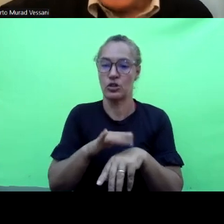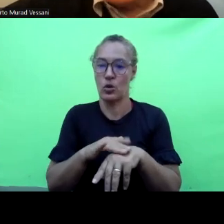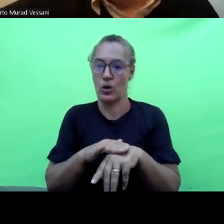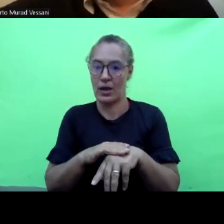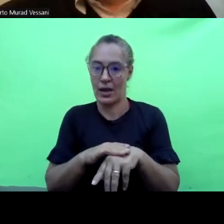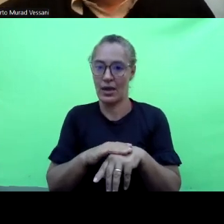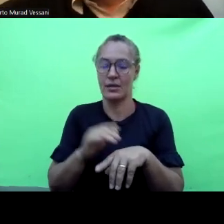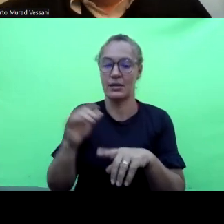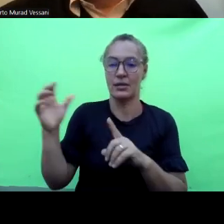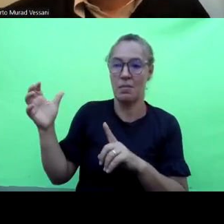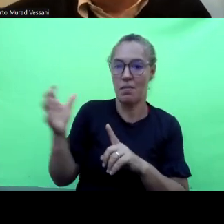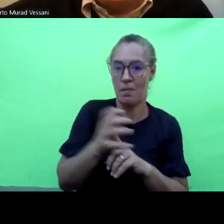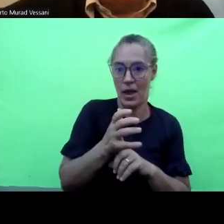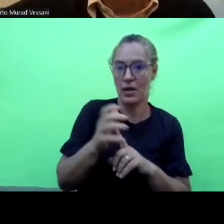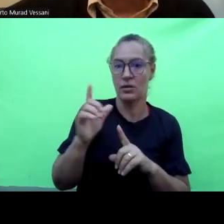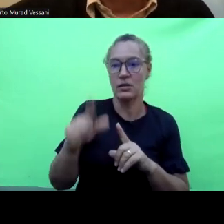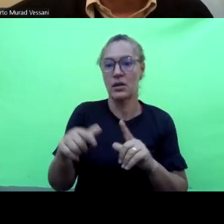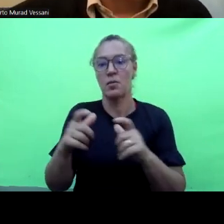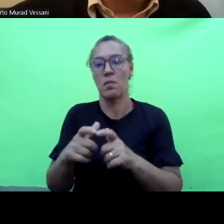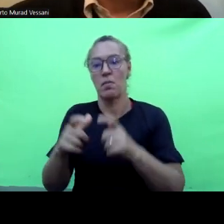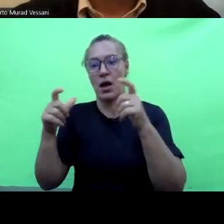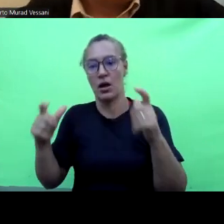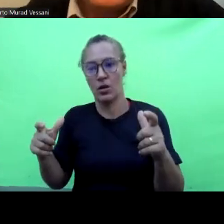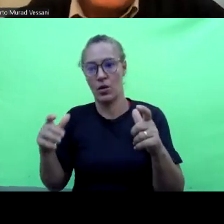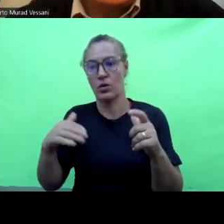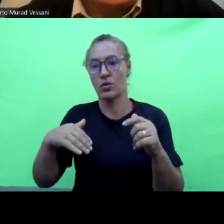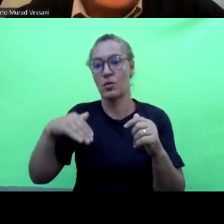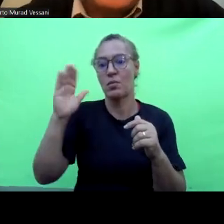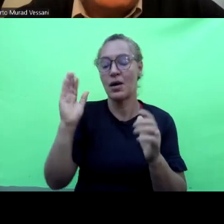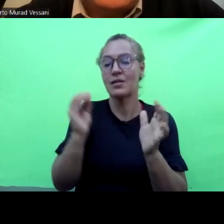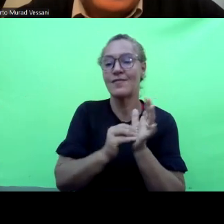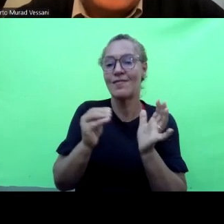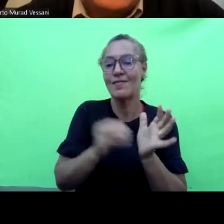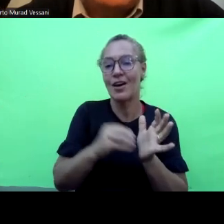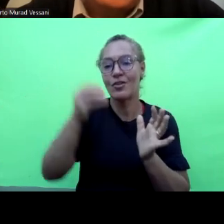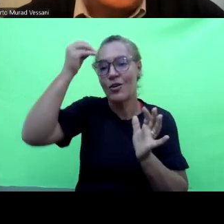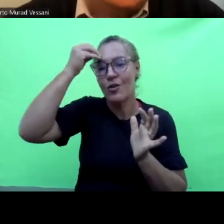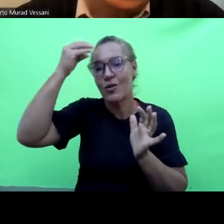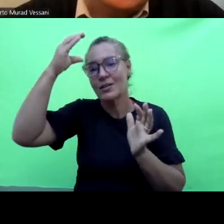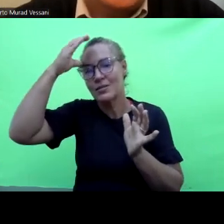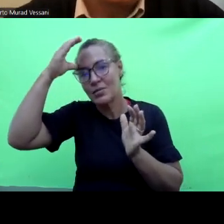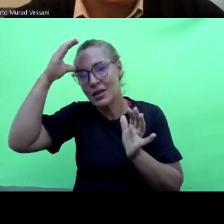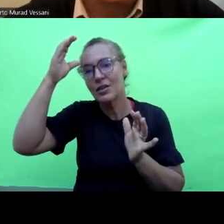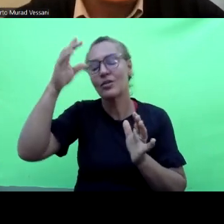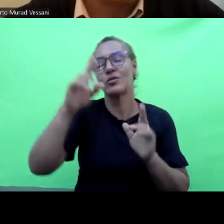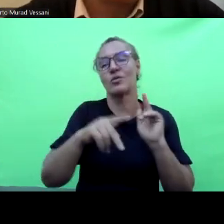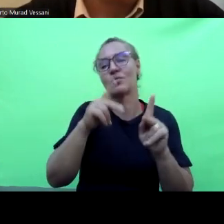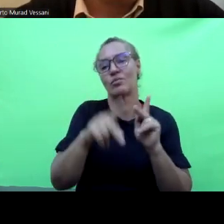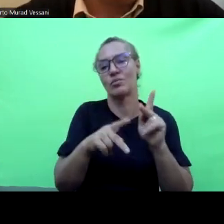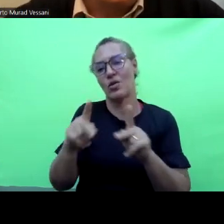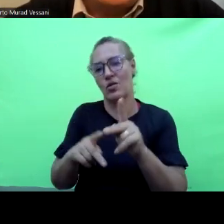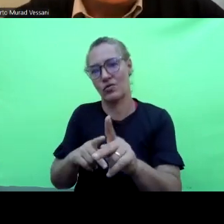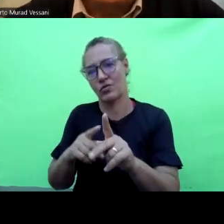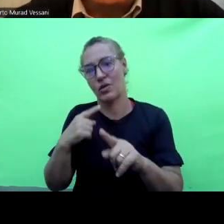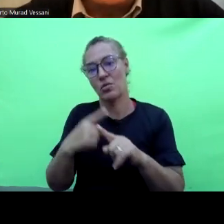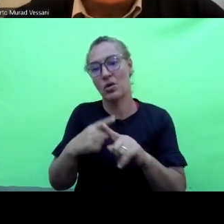esse impacto sendo maior quanto mais desconhecimento existe por parte da população, porque as pessoas acabam procurando